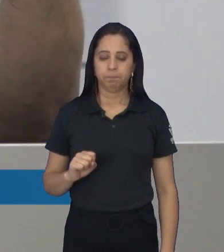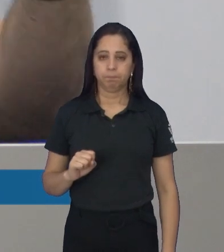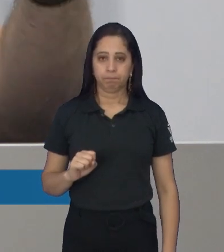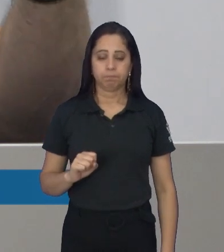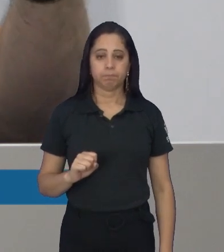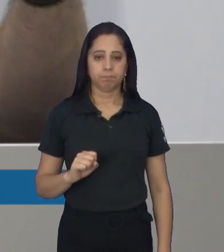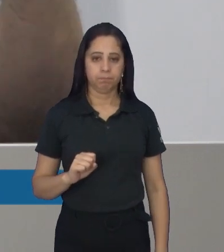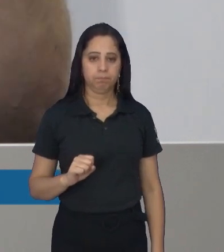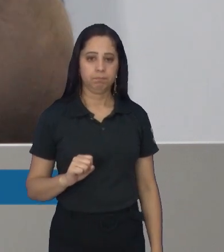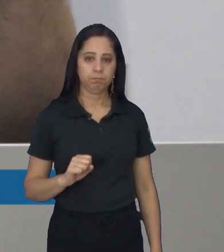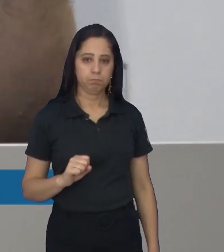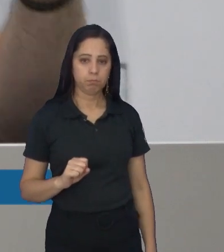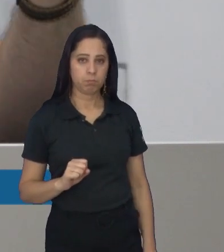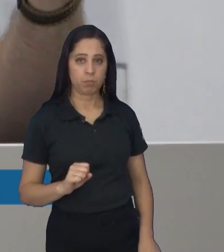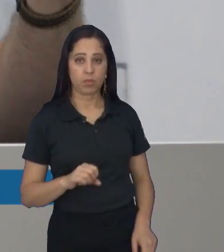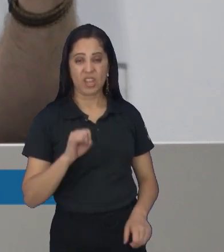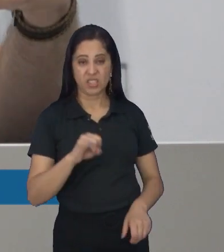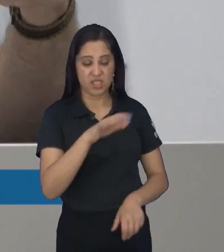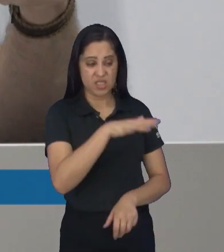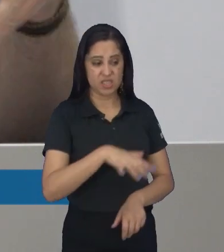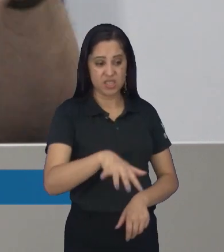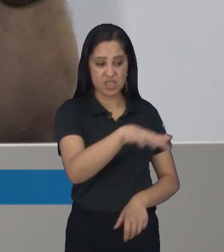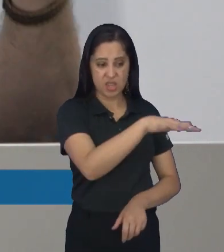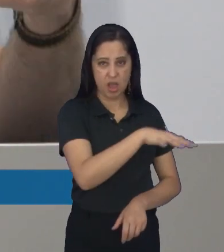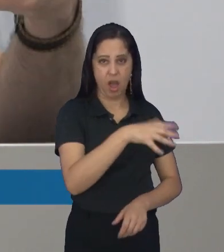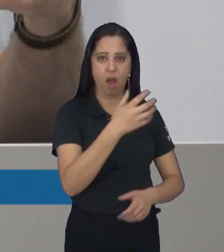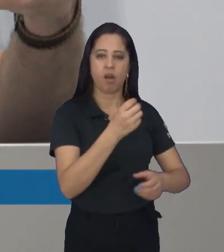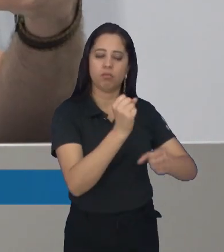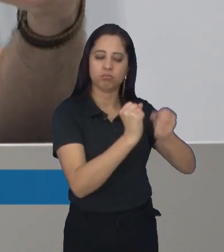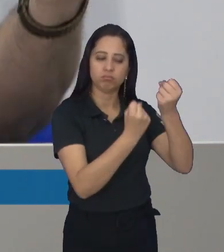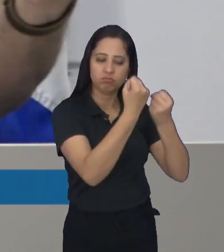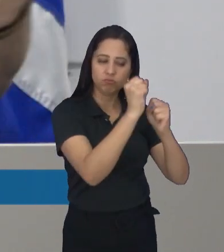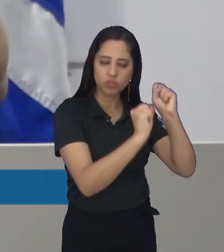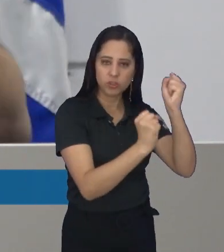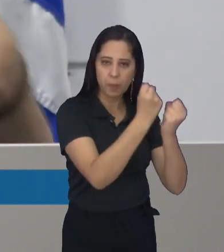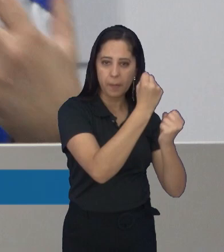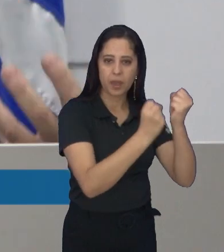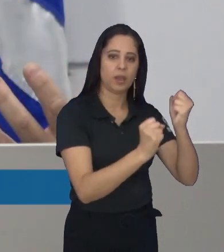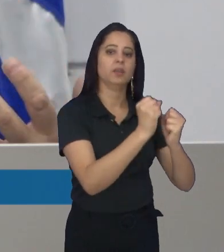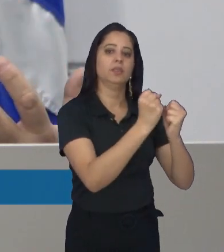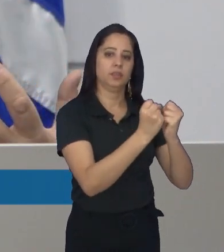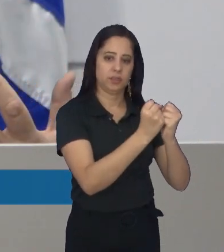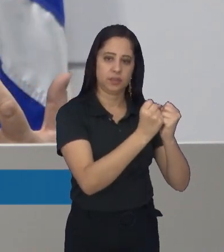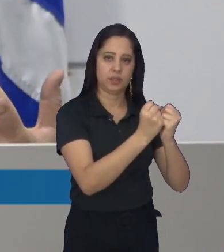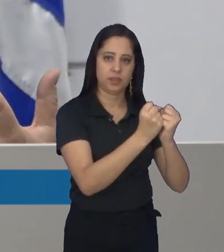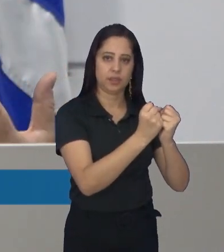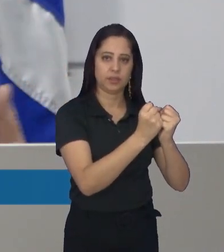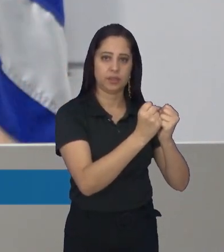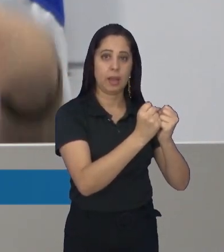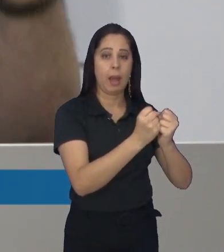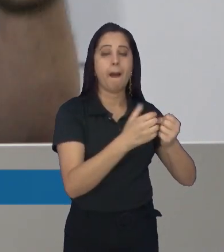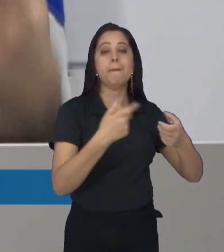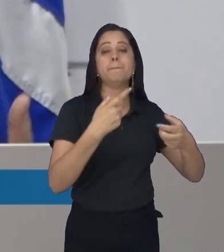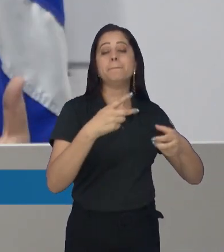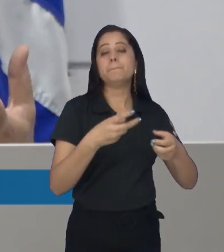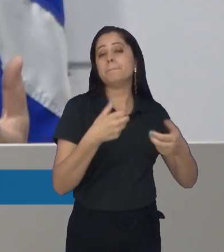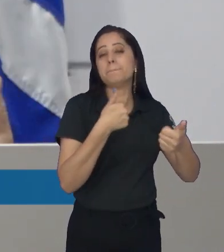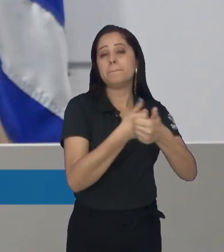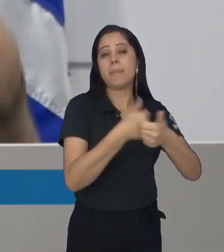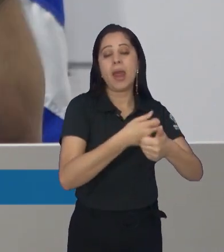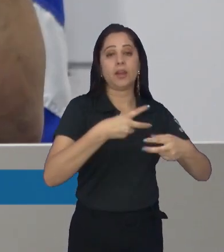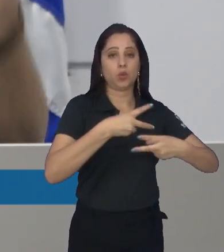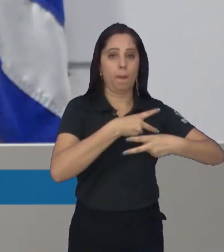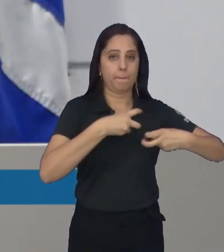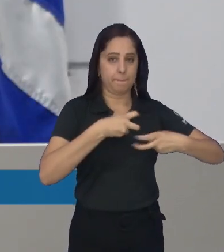predominantemente industriais e somente de uso comercial diversificado que não admite residência para o entorno vazio da Petrobras agora O entorno